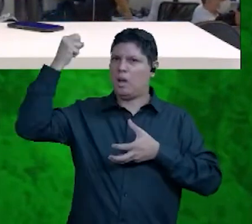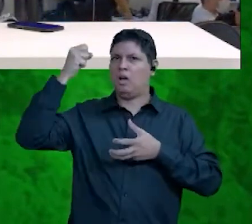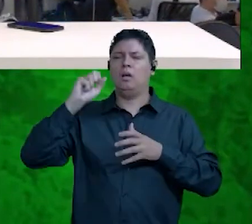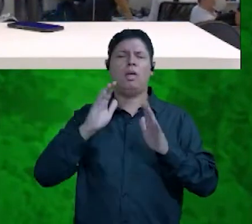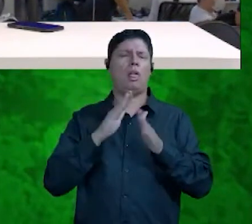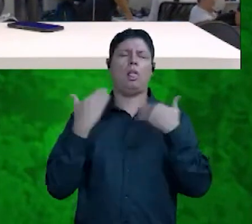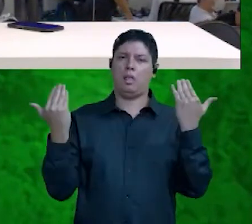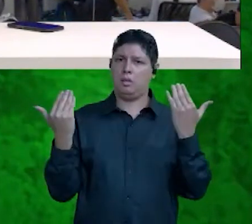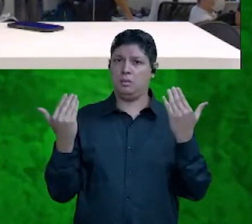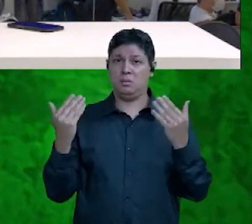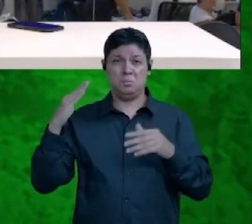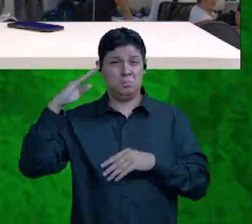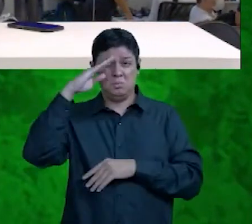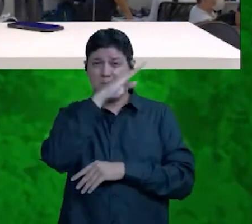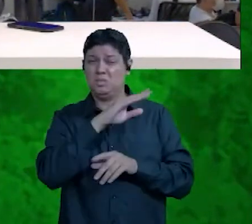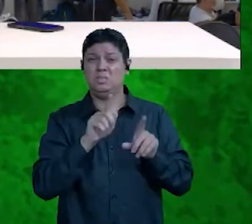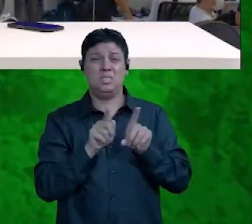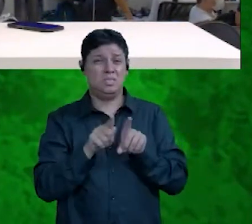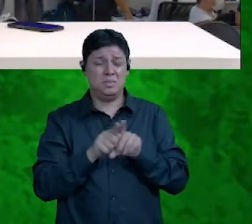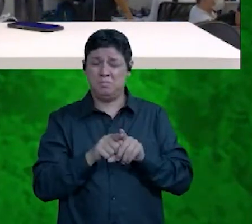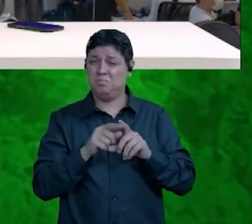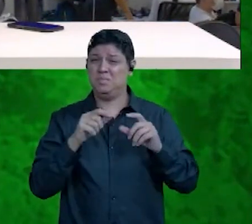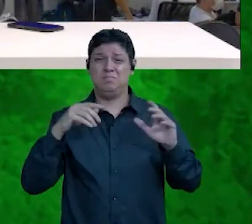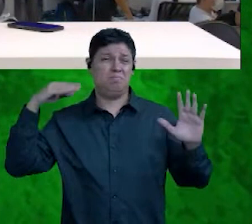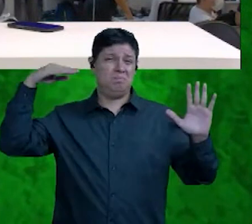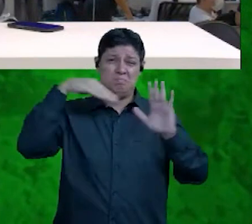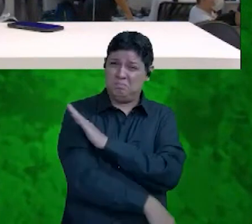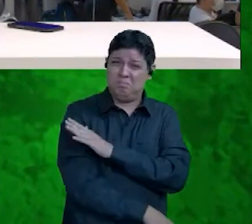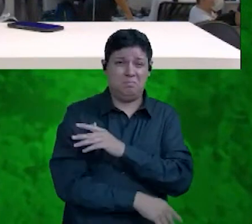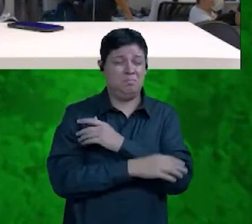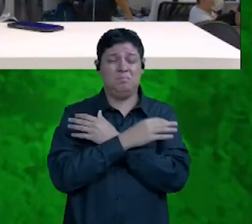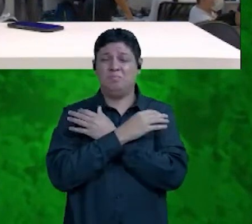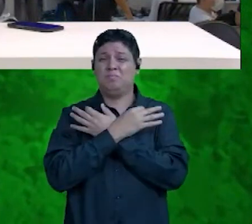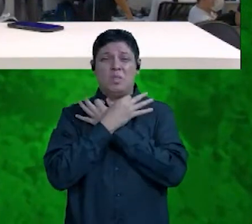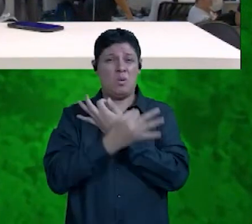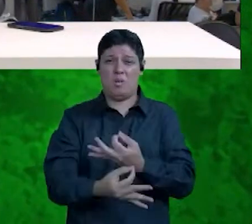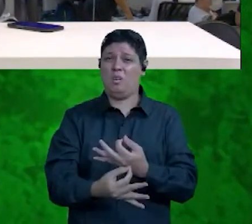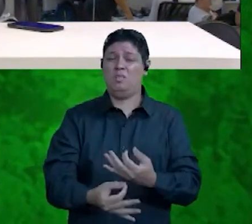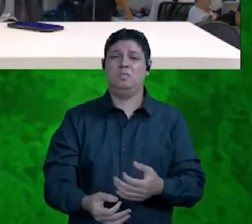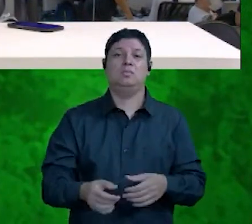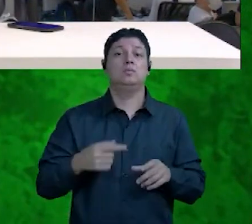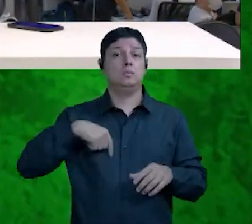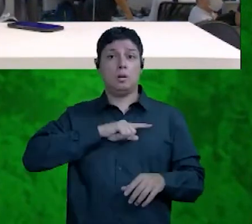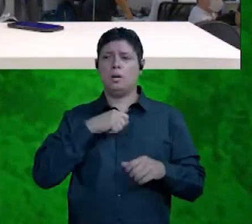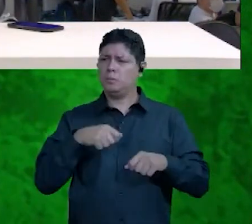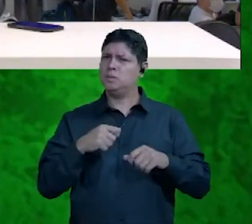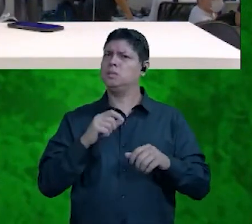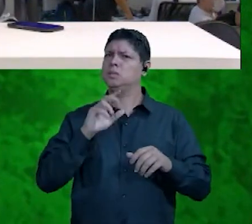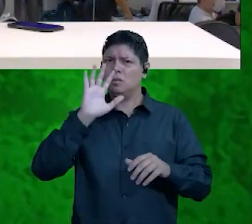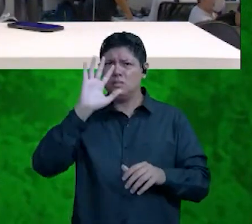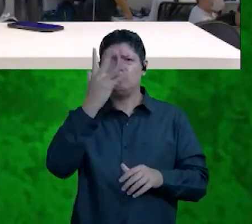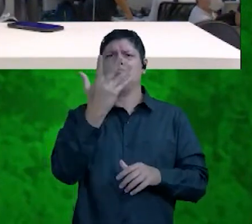Da incapacidade que nós, até a presente momento, tivemos de dar a verdadeira resposta para a Amazônia. Vamos aqui, eu sou um democrata